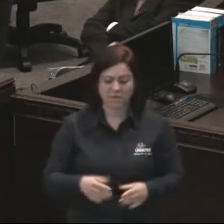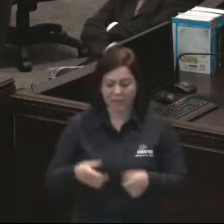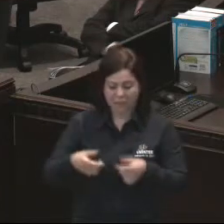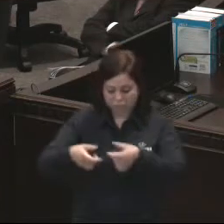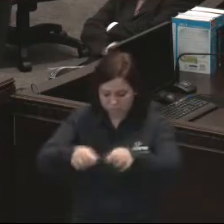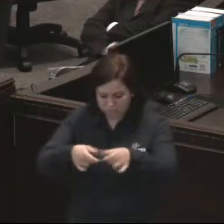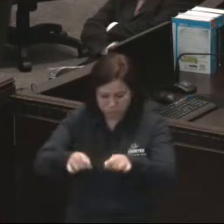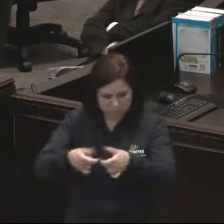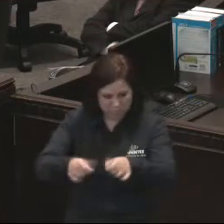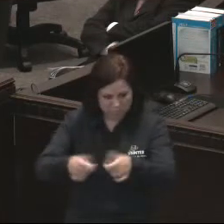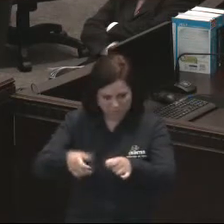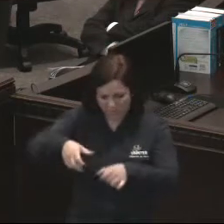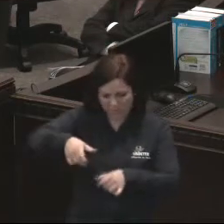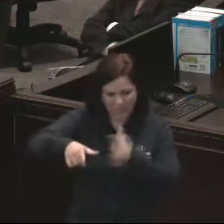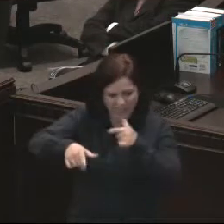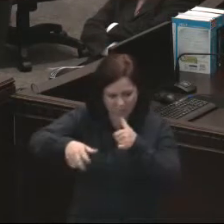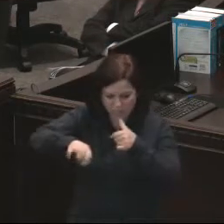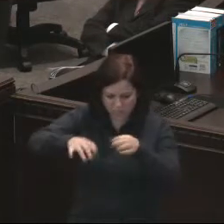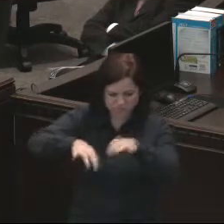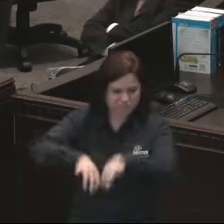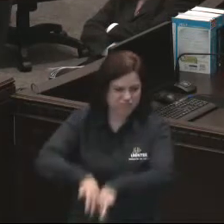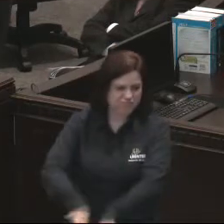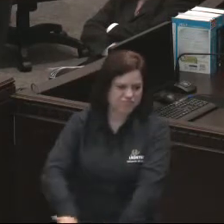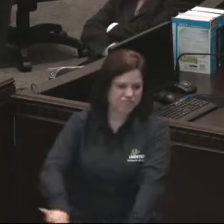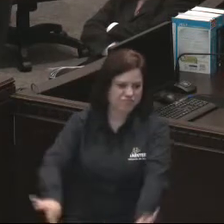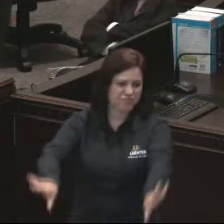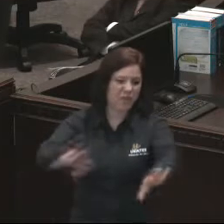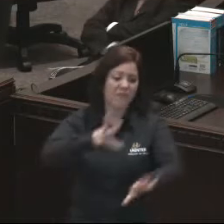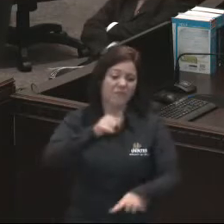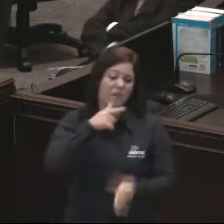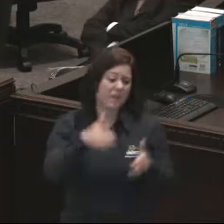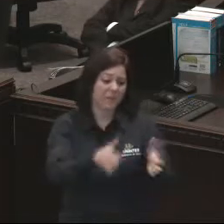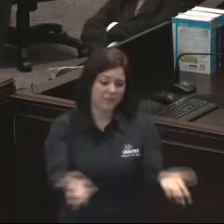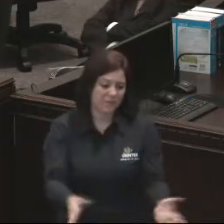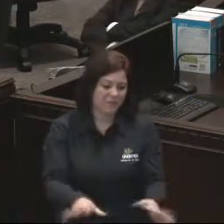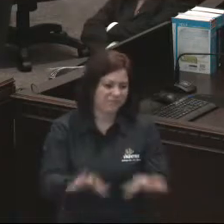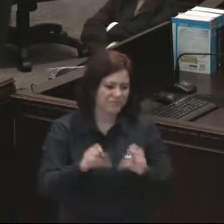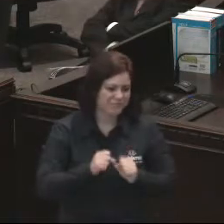lá no nosso esgoto e depois, consequentemente, na nossa água.